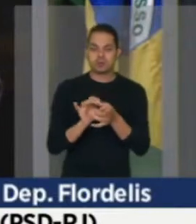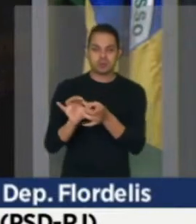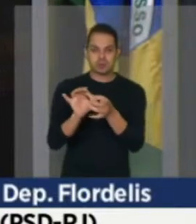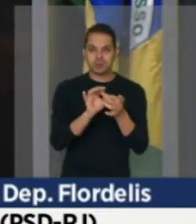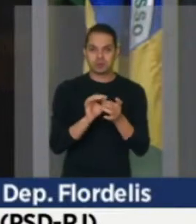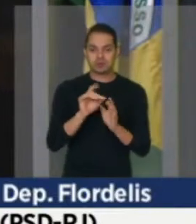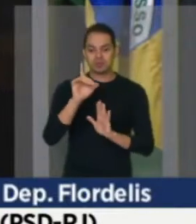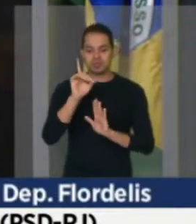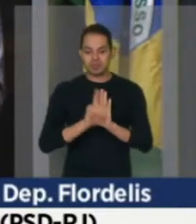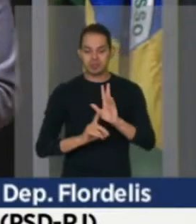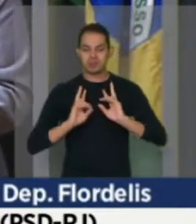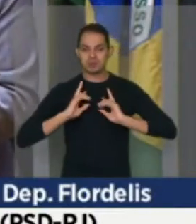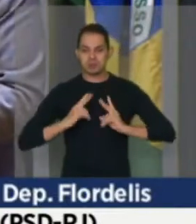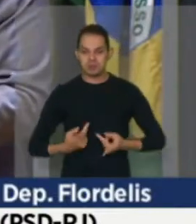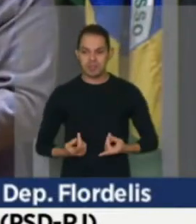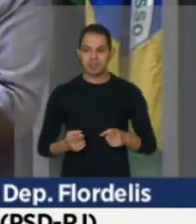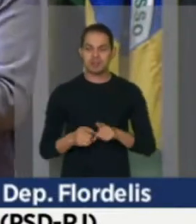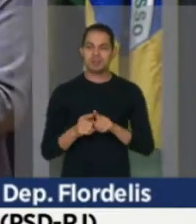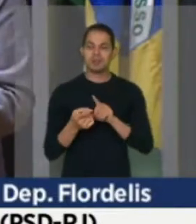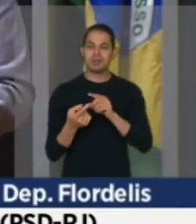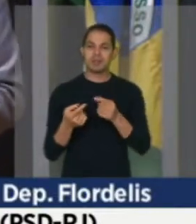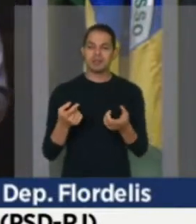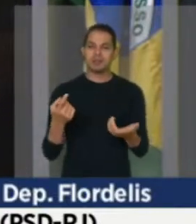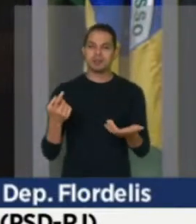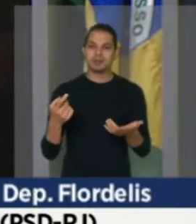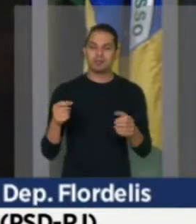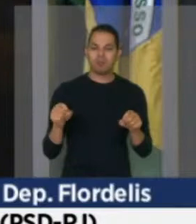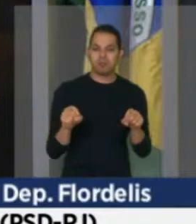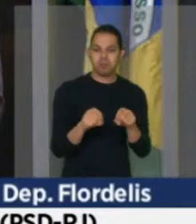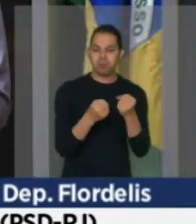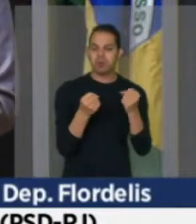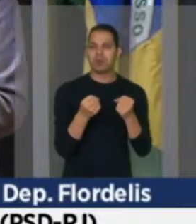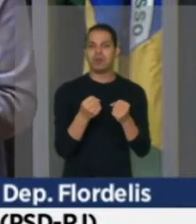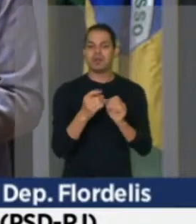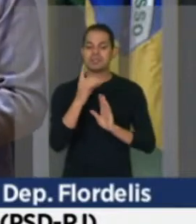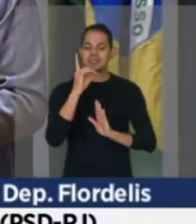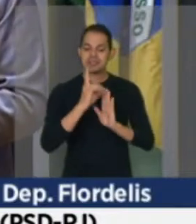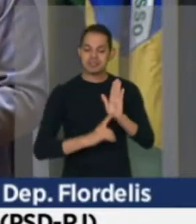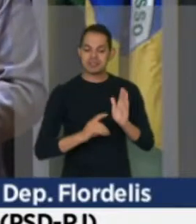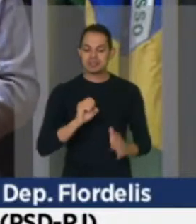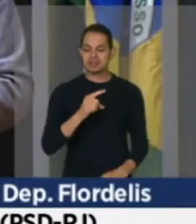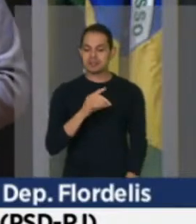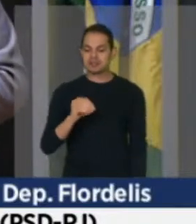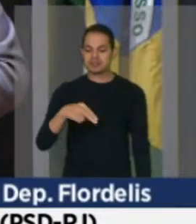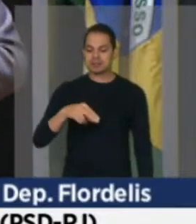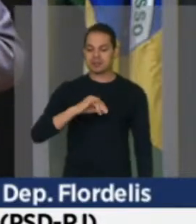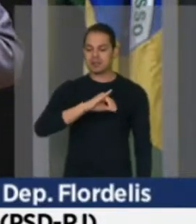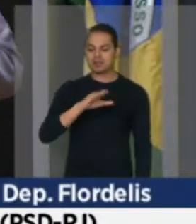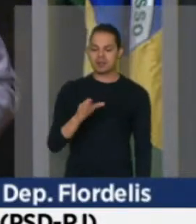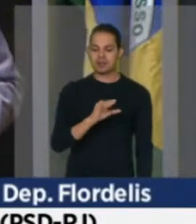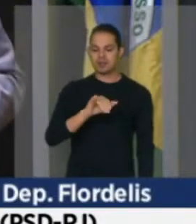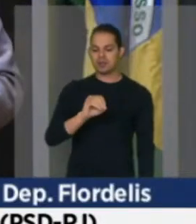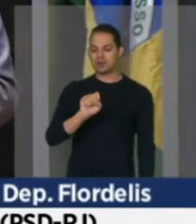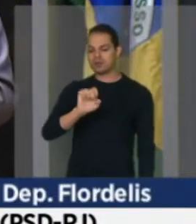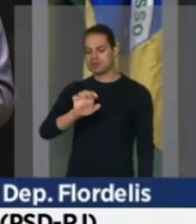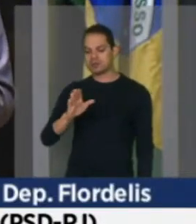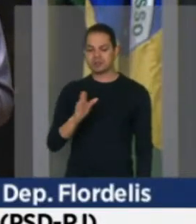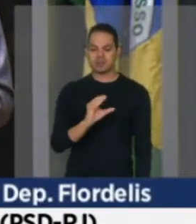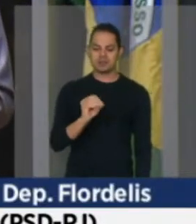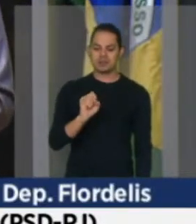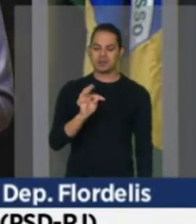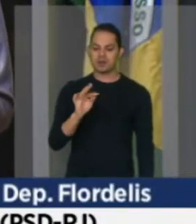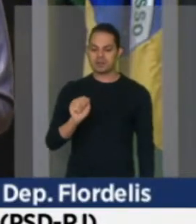Humanos, violações do Pacto de San José da Costa Rica. São inúmeras e